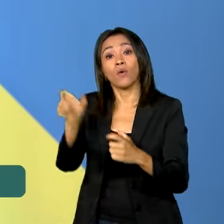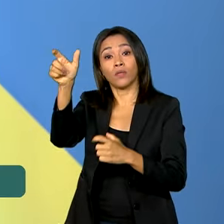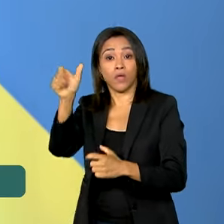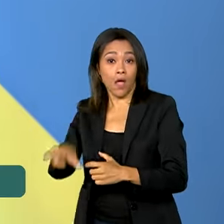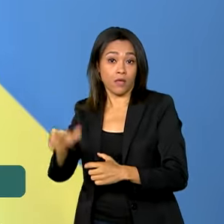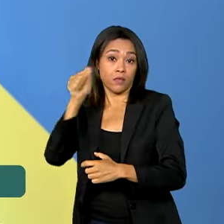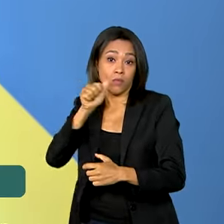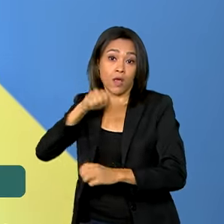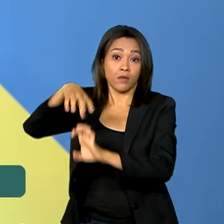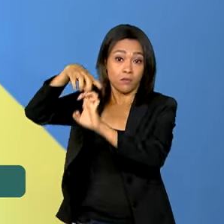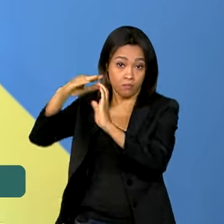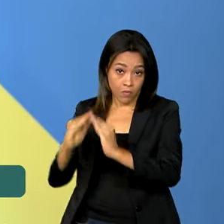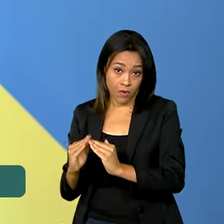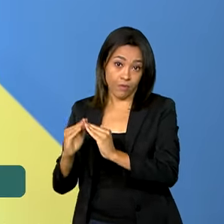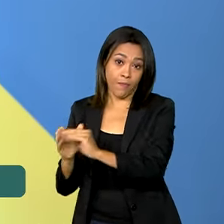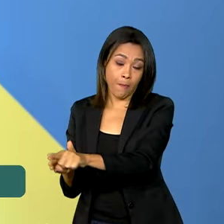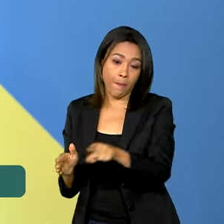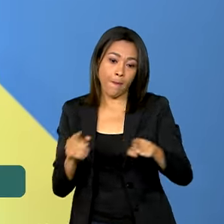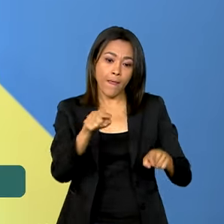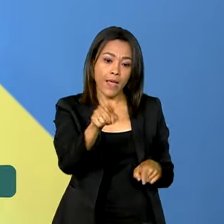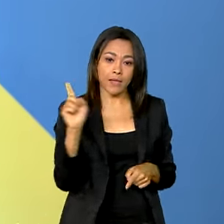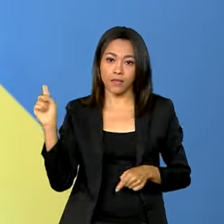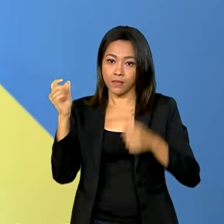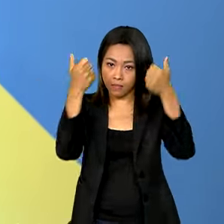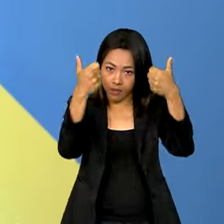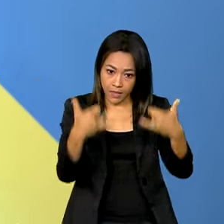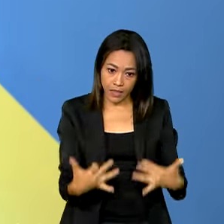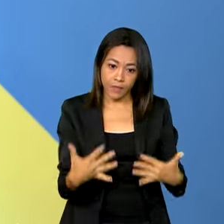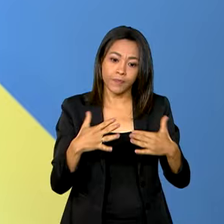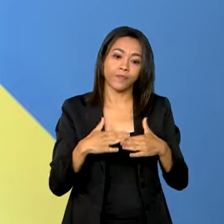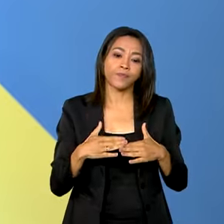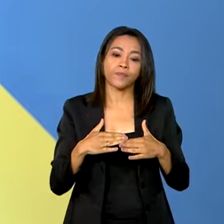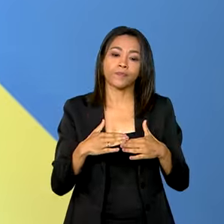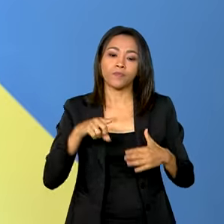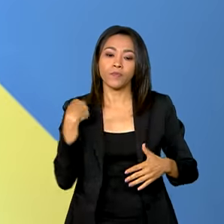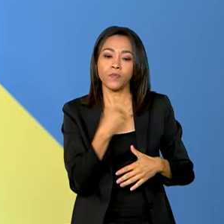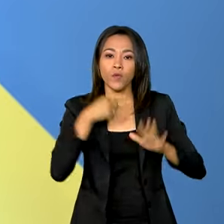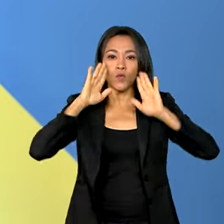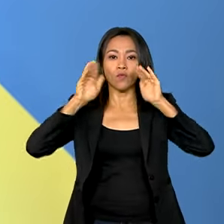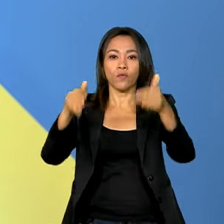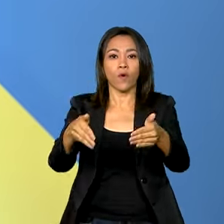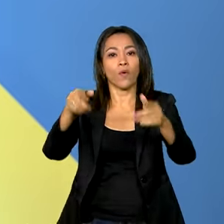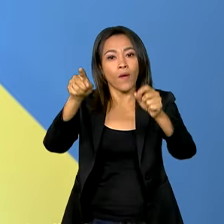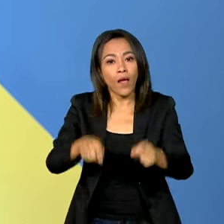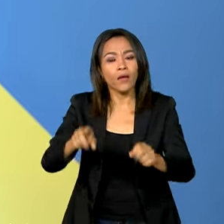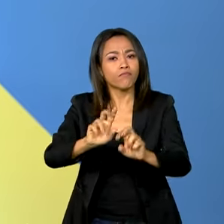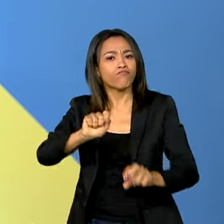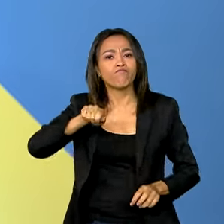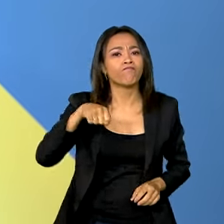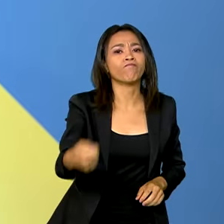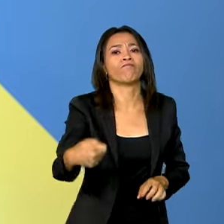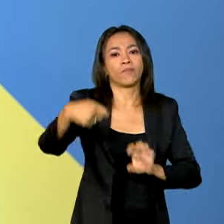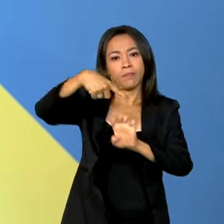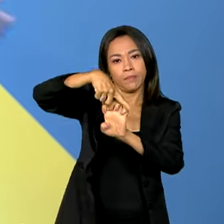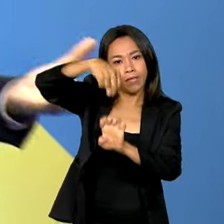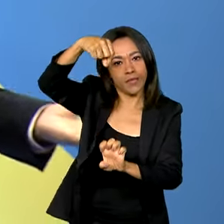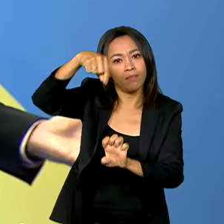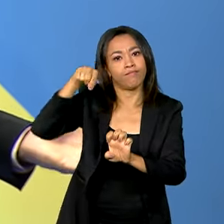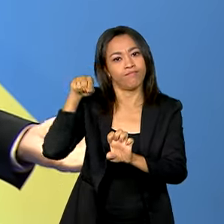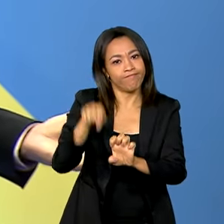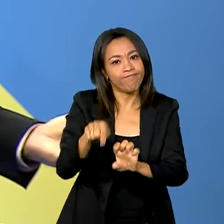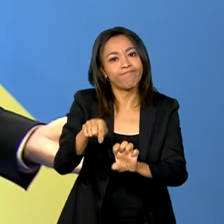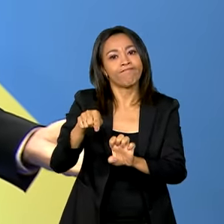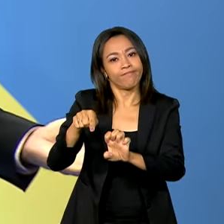nosso é a gente nos apropriarmos dessa coisa do empreender, de montar atividade, porque é